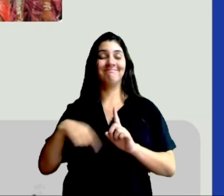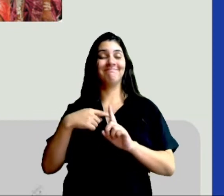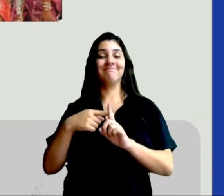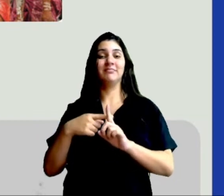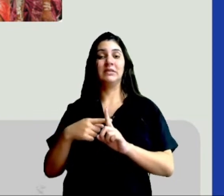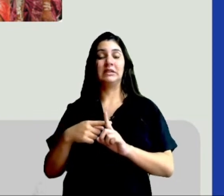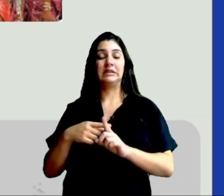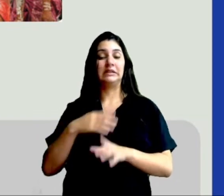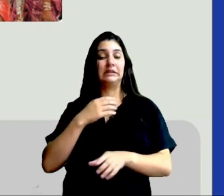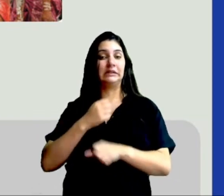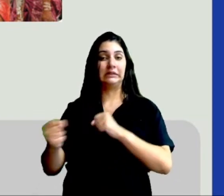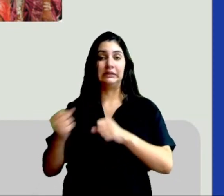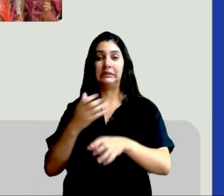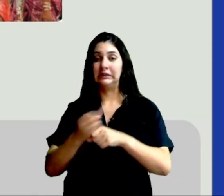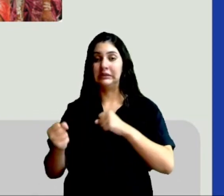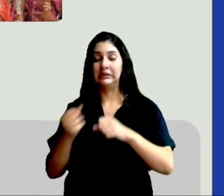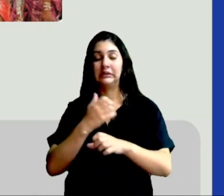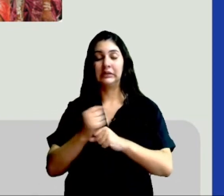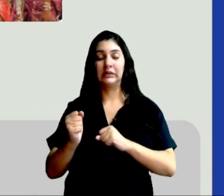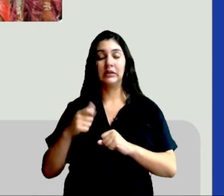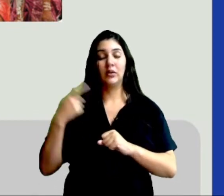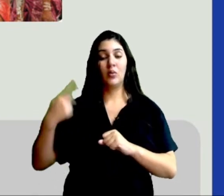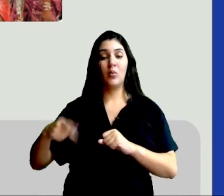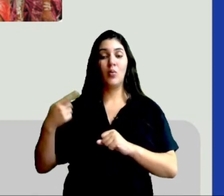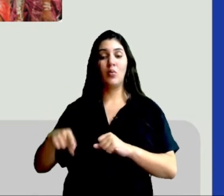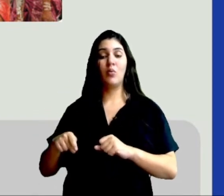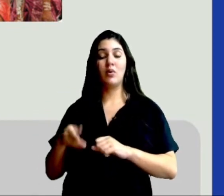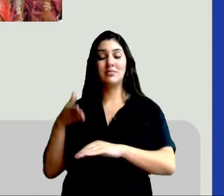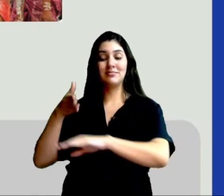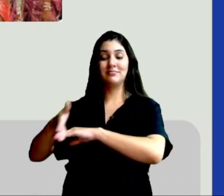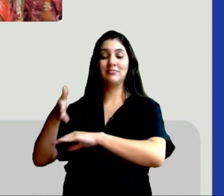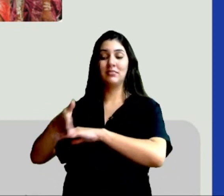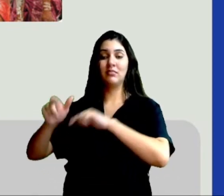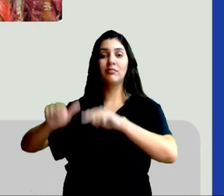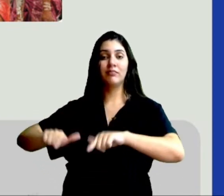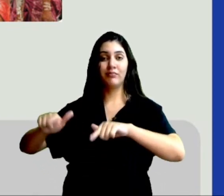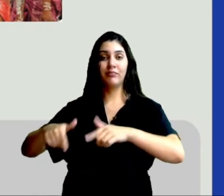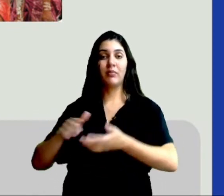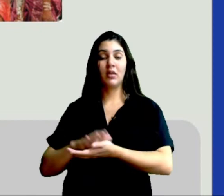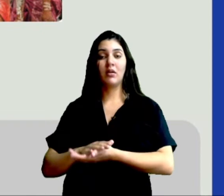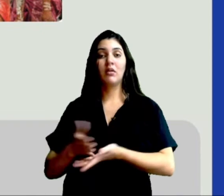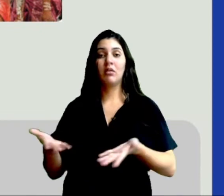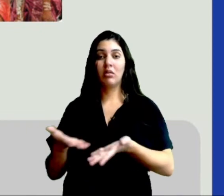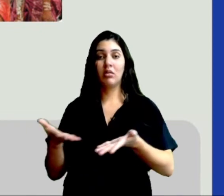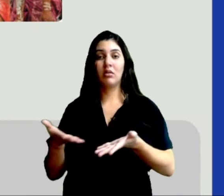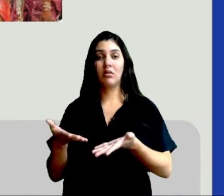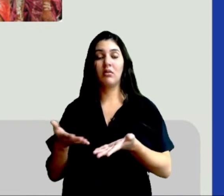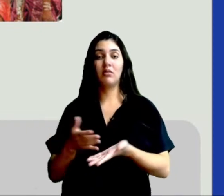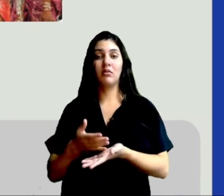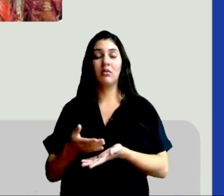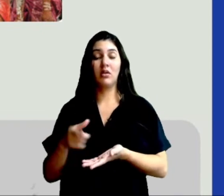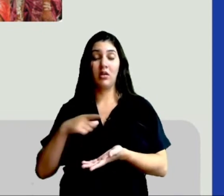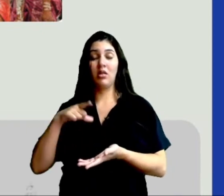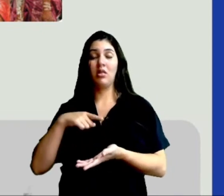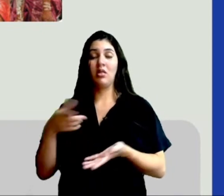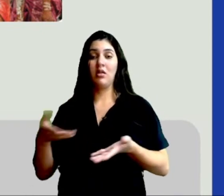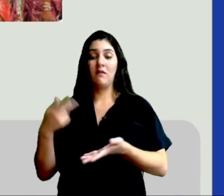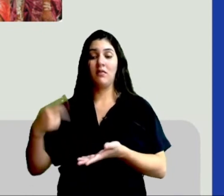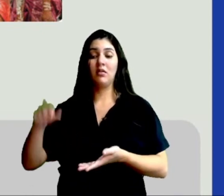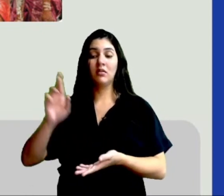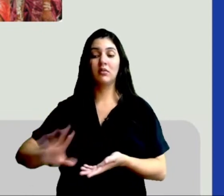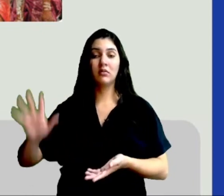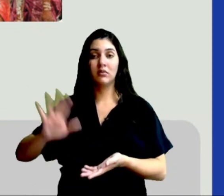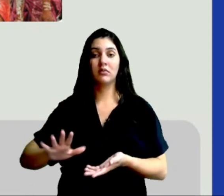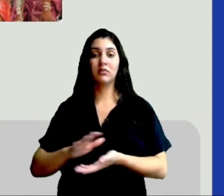Foram totalmente exterminados com essa ocupação territorial, né, que houve nessa região. Então